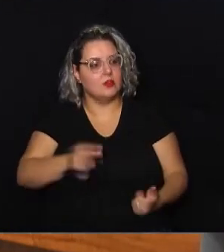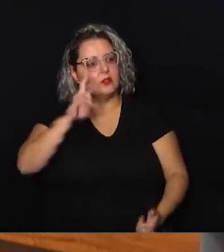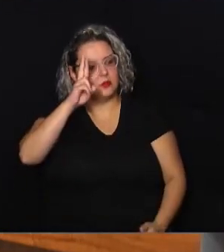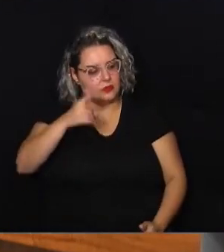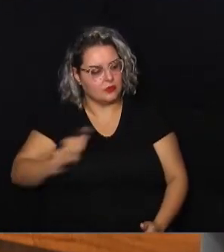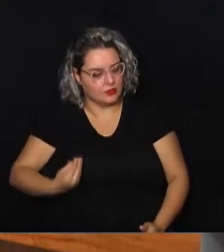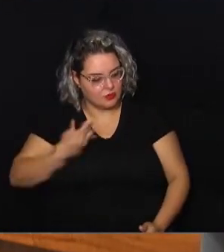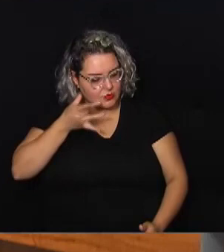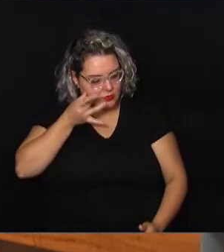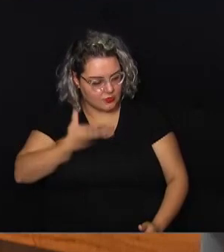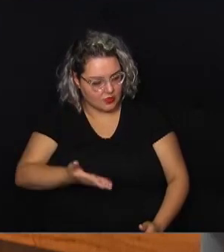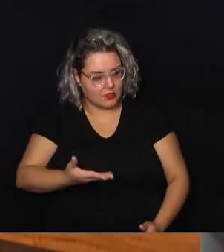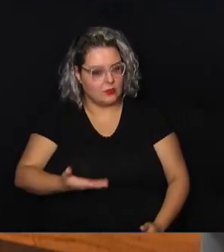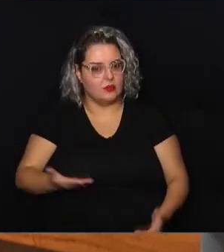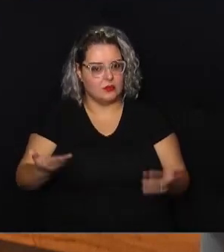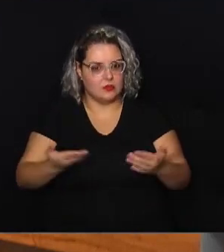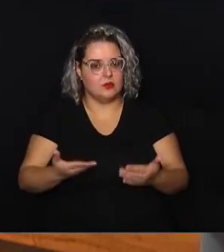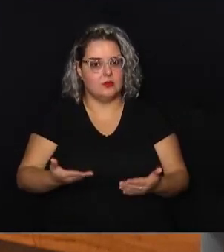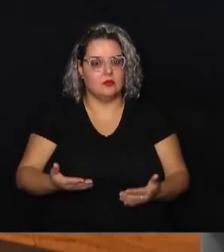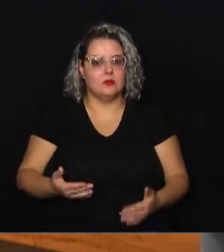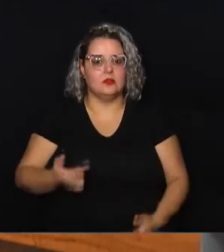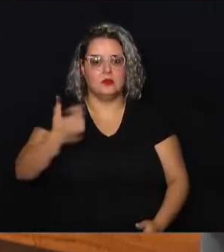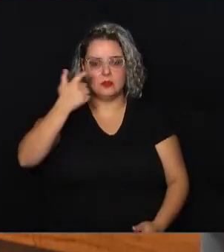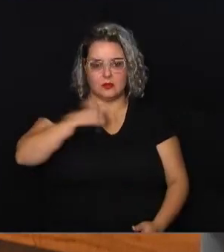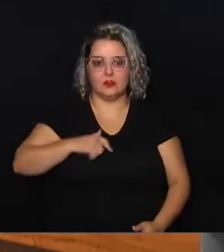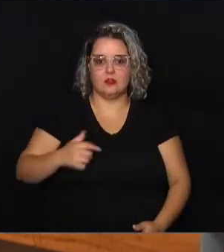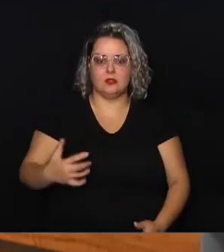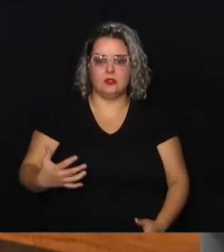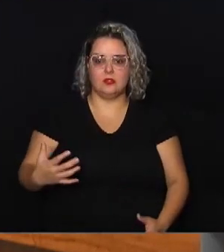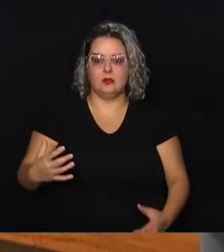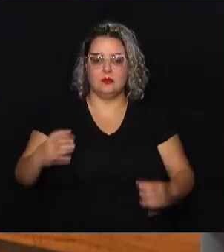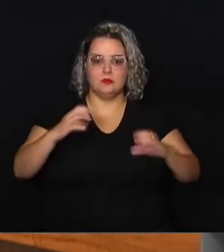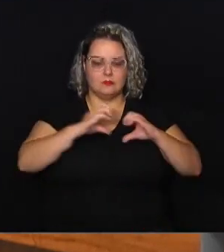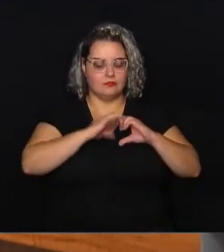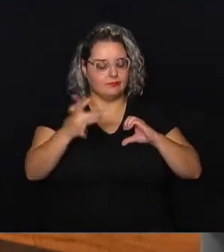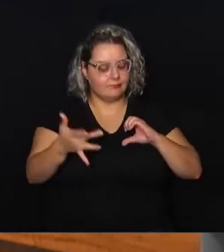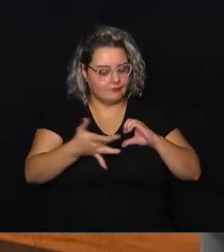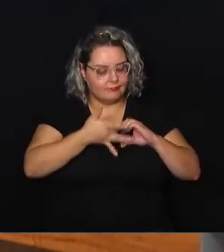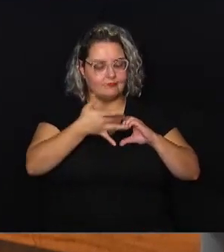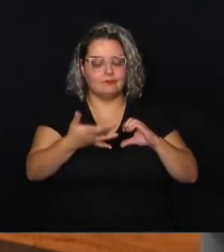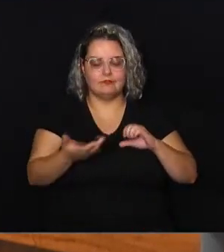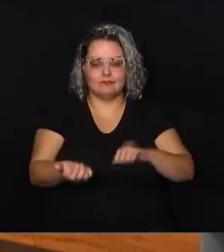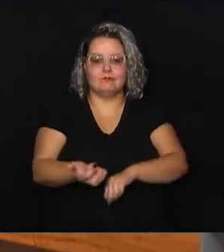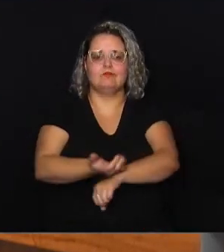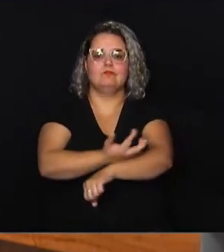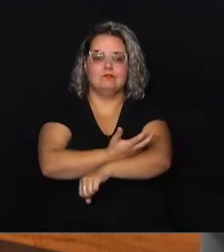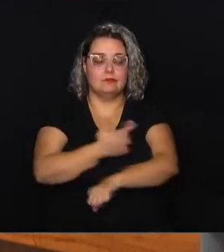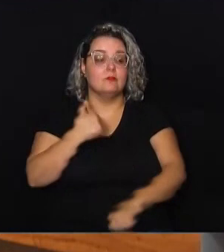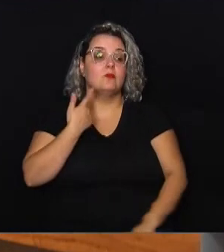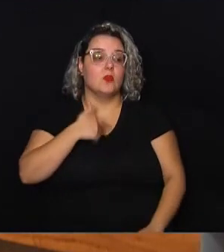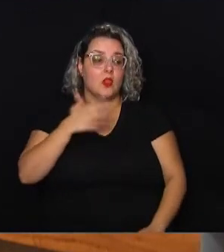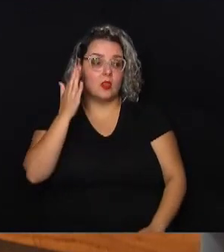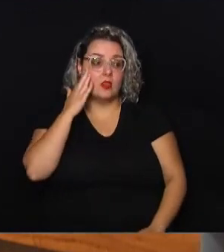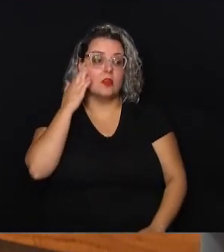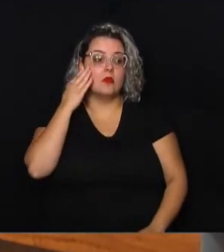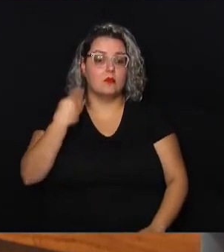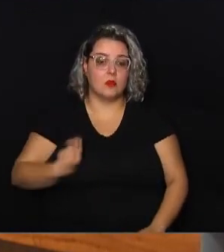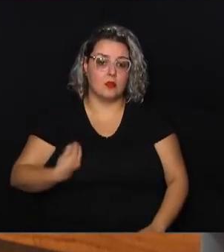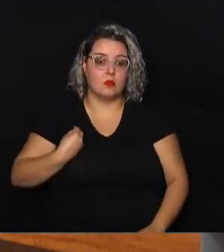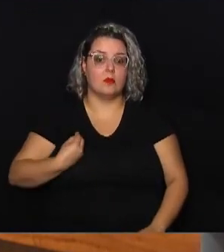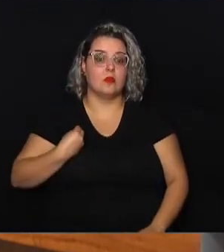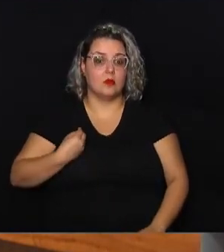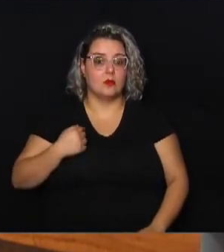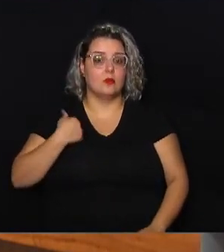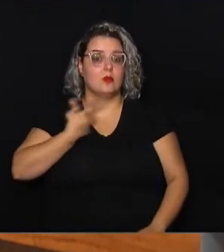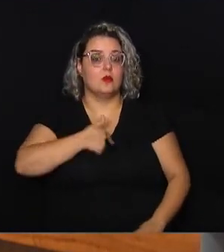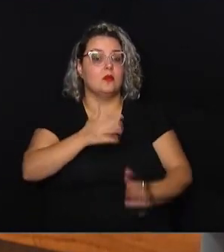aqui, né? Eu fico muito impactado, comovido. A gente sabe o que nós passamos e o que nós